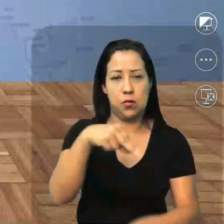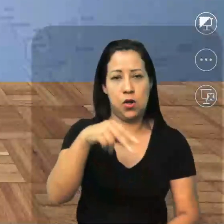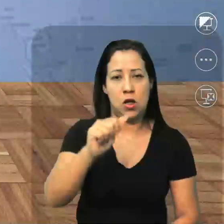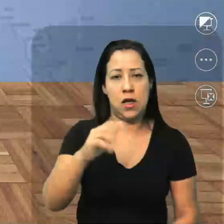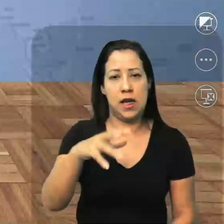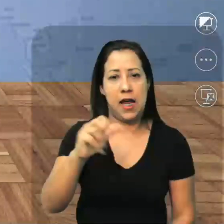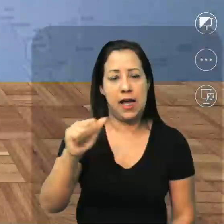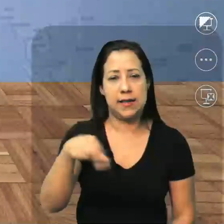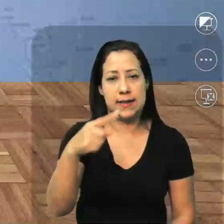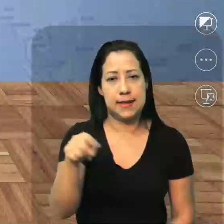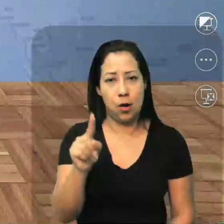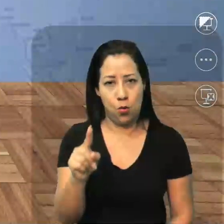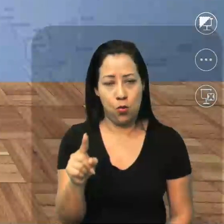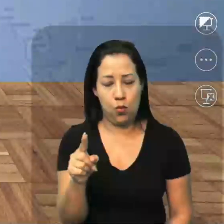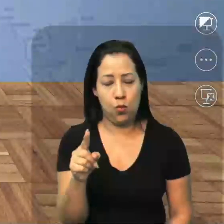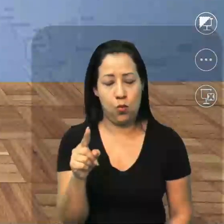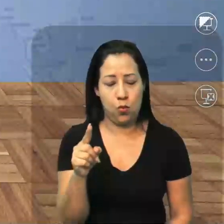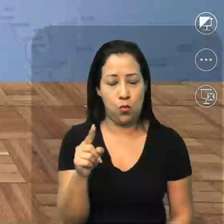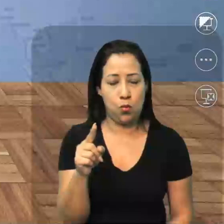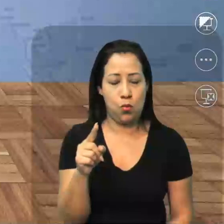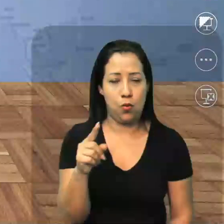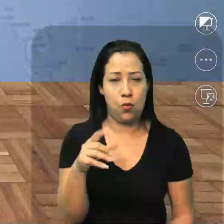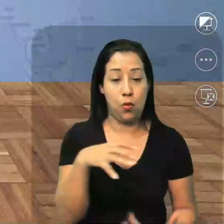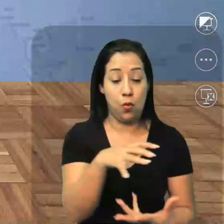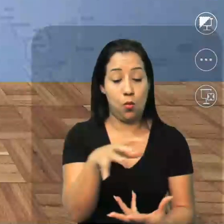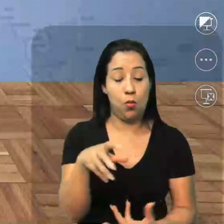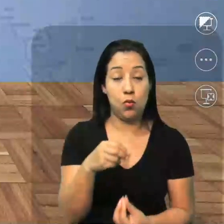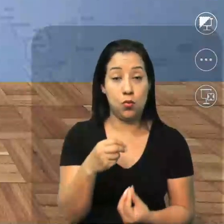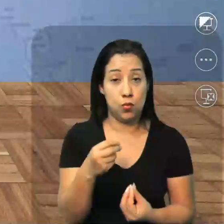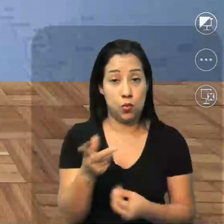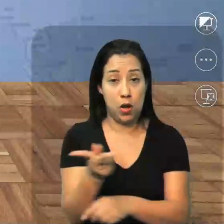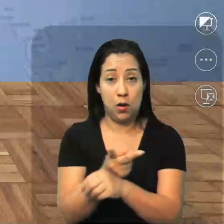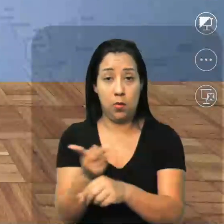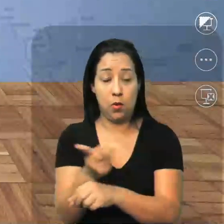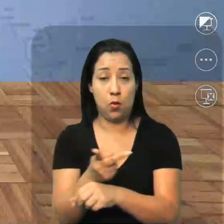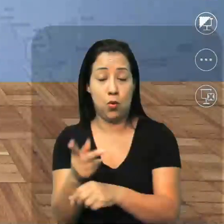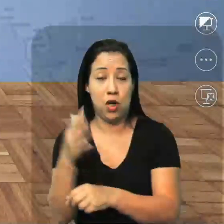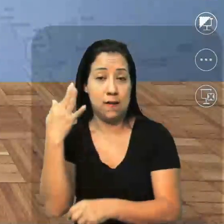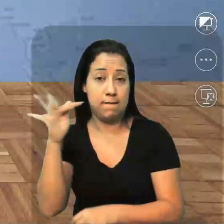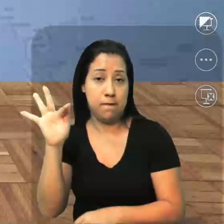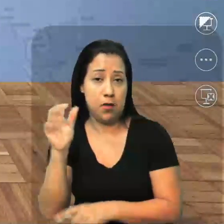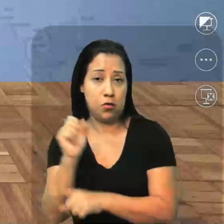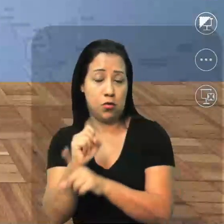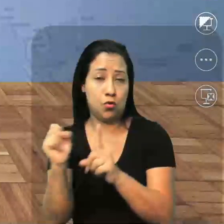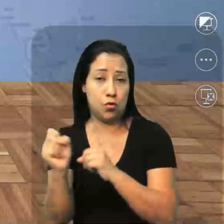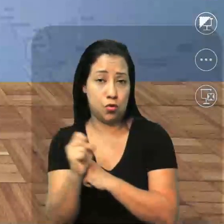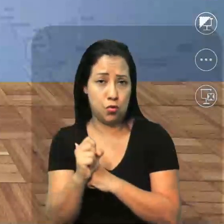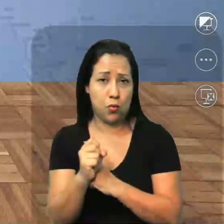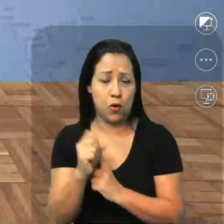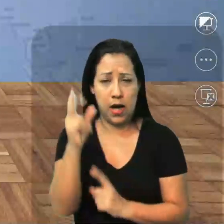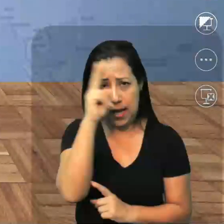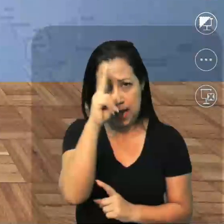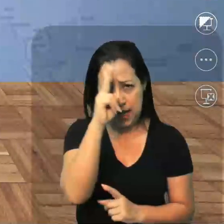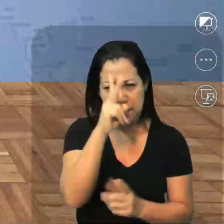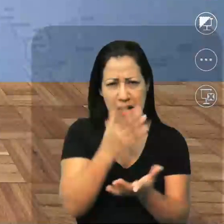em história, você vai ver isso aí. Está lembrado das aulas de sociologia?